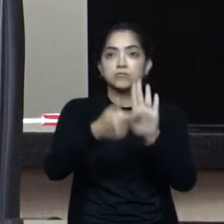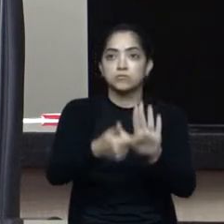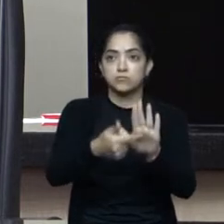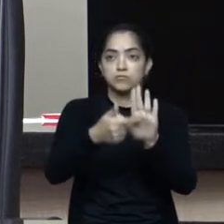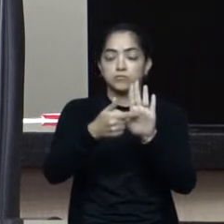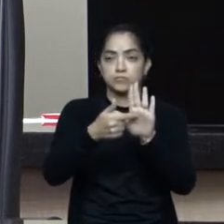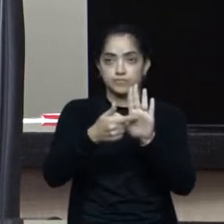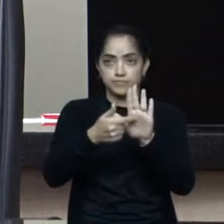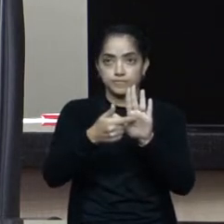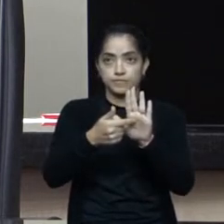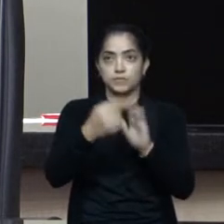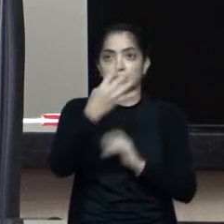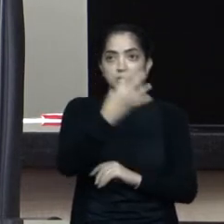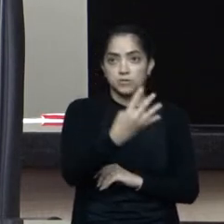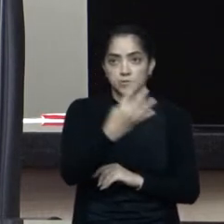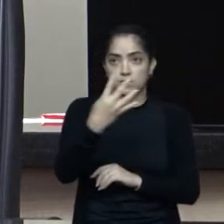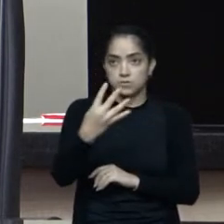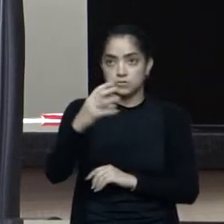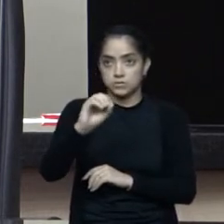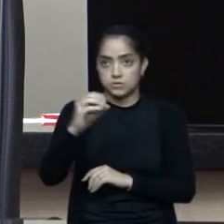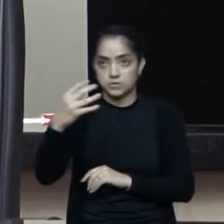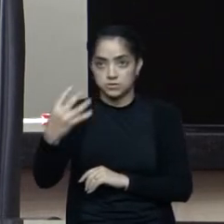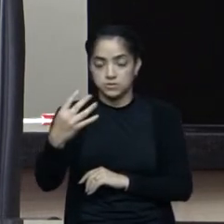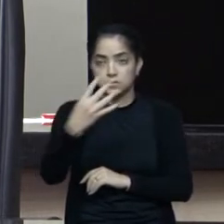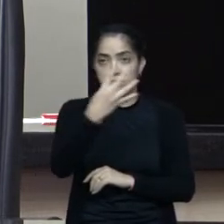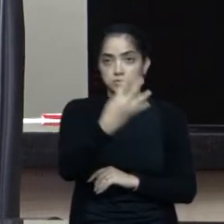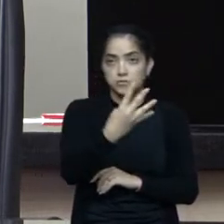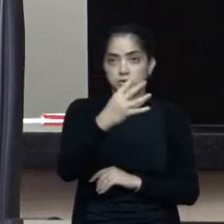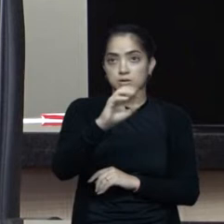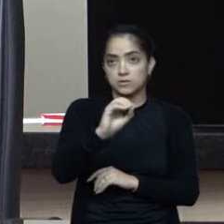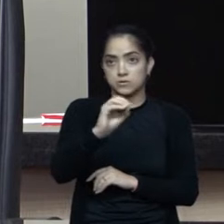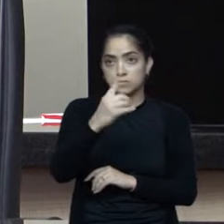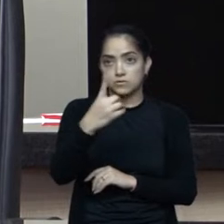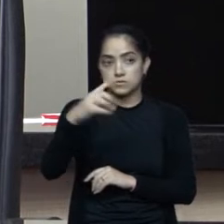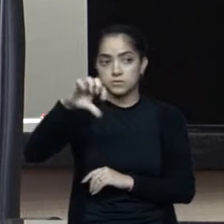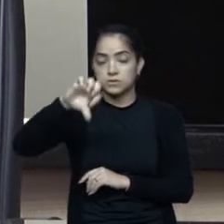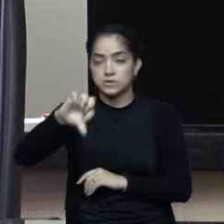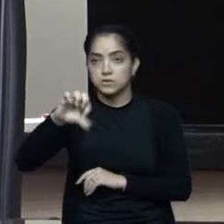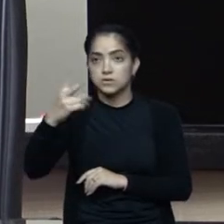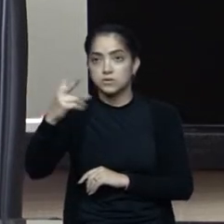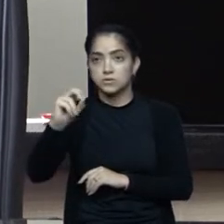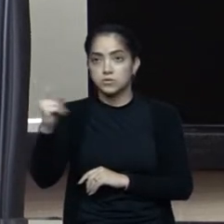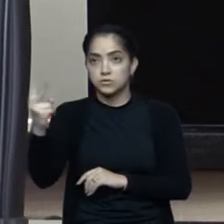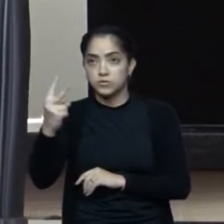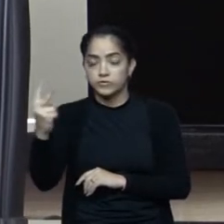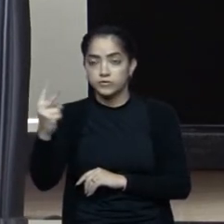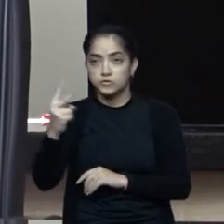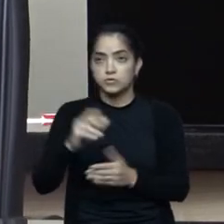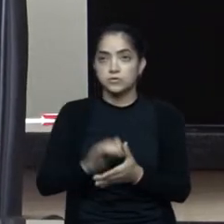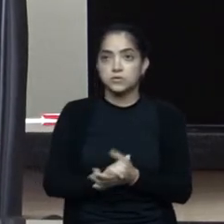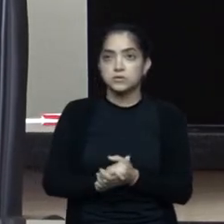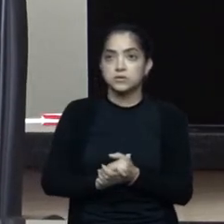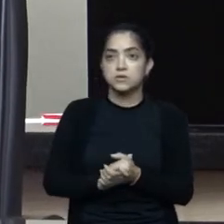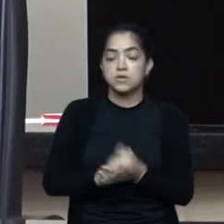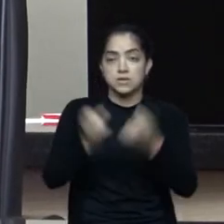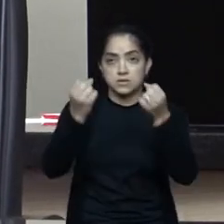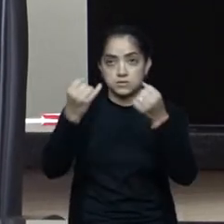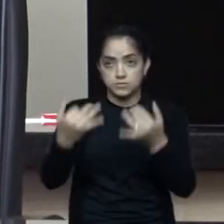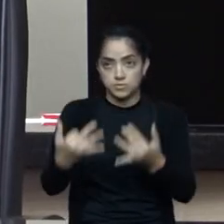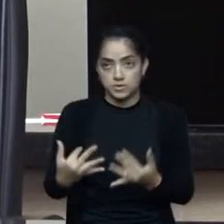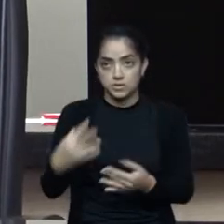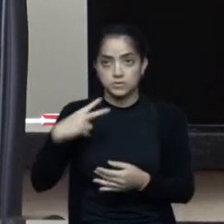números 404 a 419/2022. Explicações